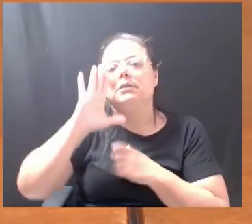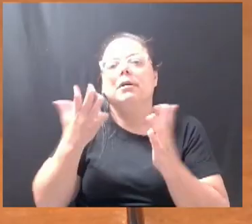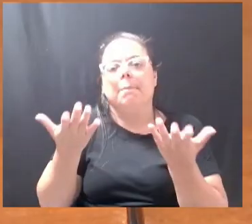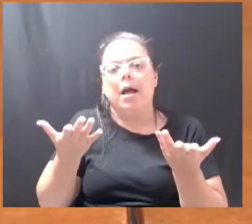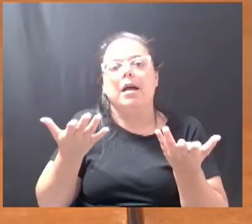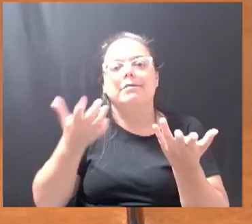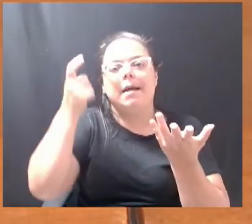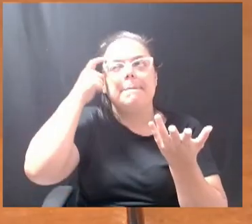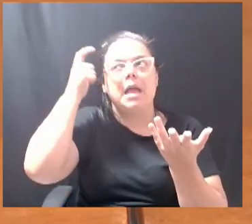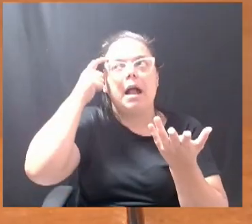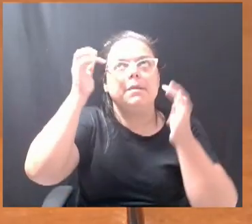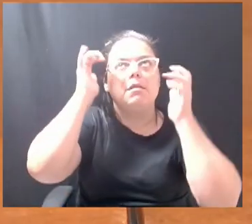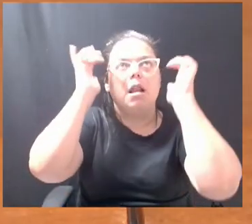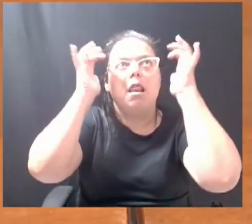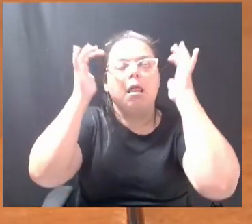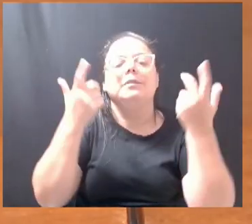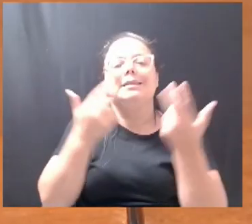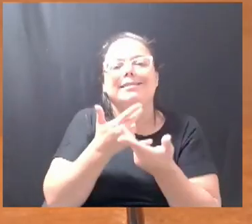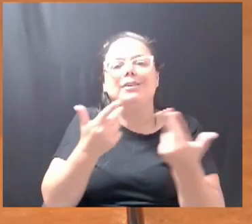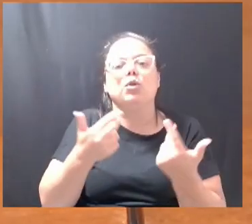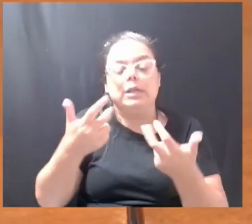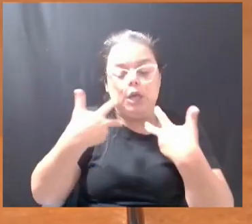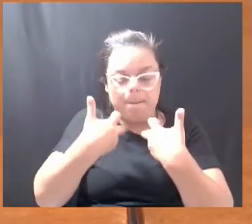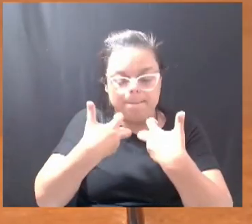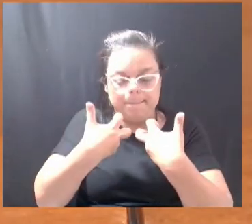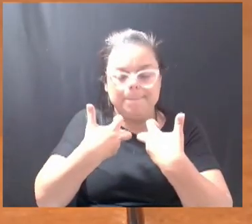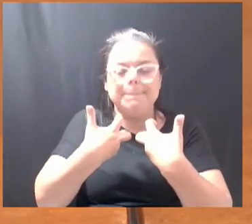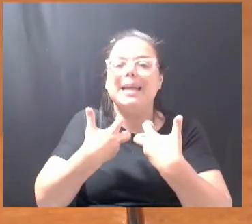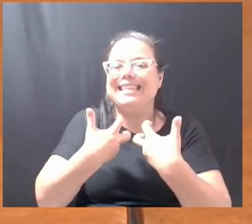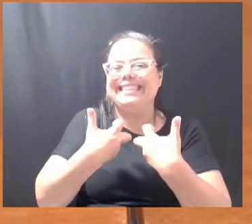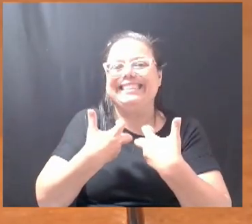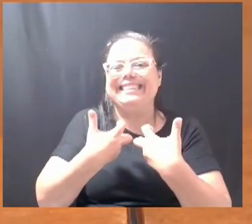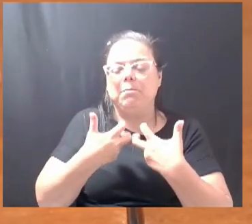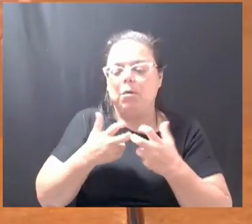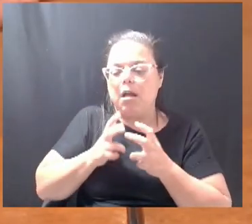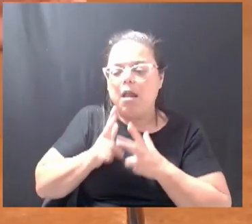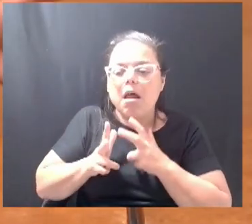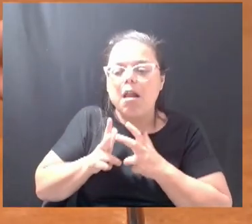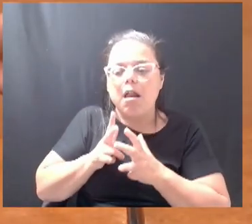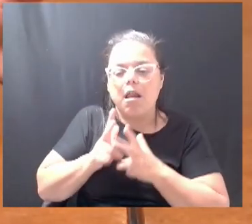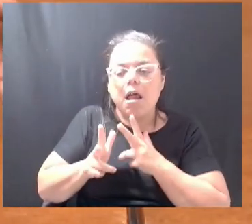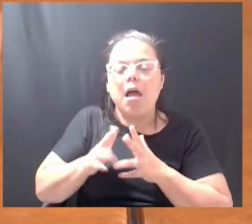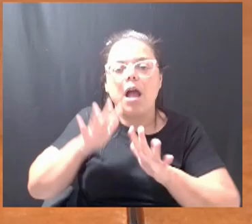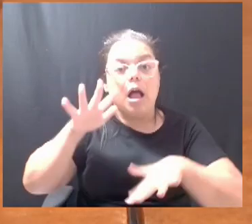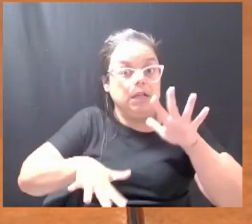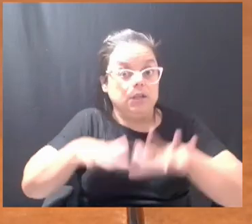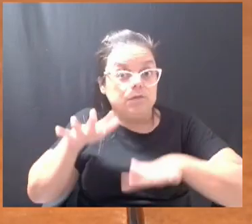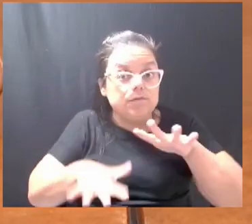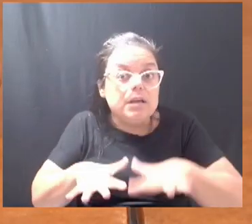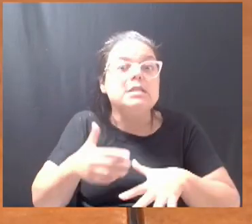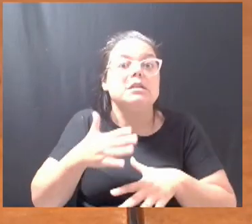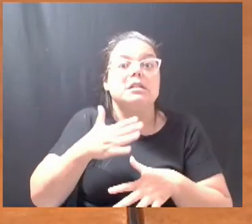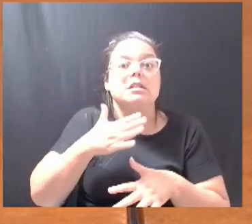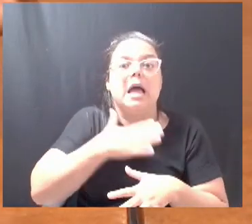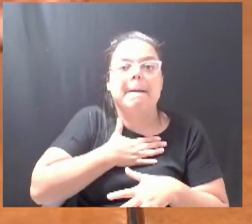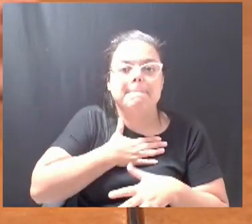eu percebo o impacto na minha fluência. Tem vezes que a minha fluência de manhã não é a mesma fluência da noite,